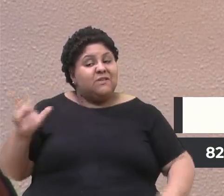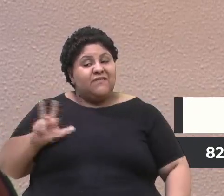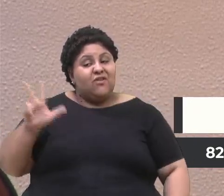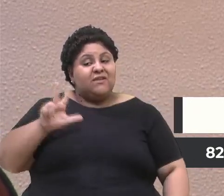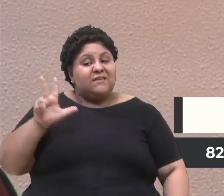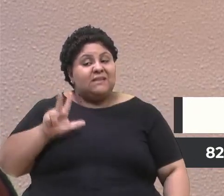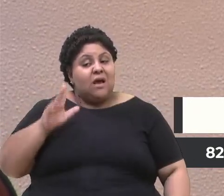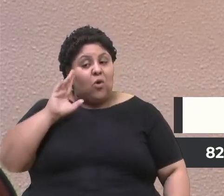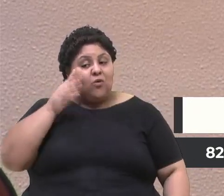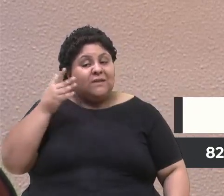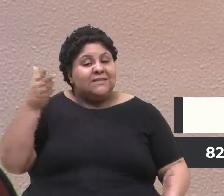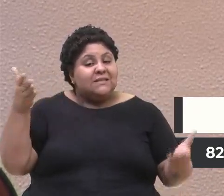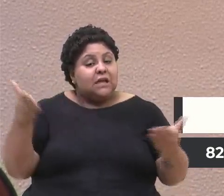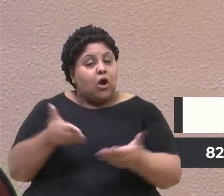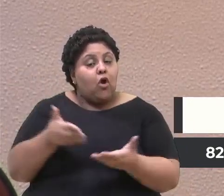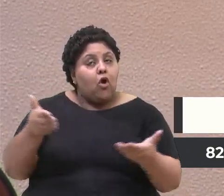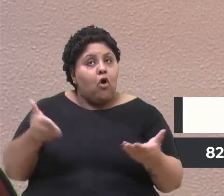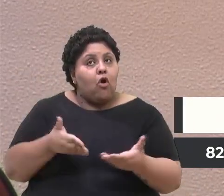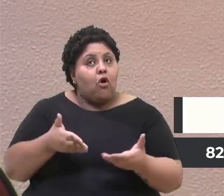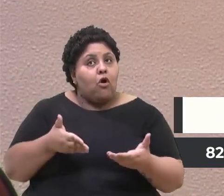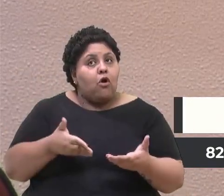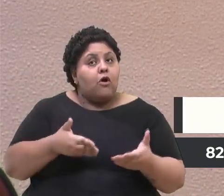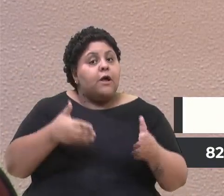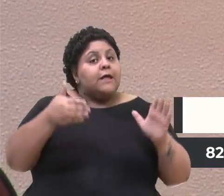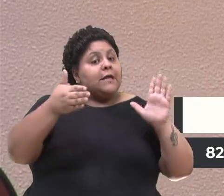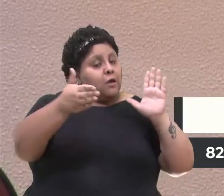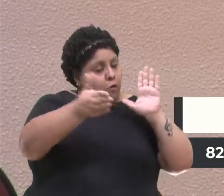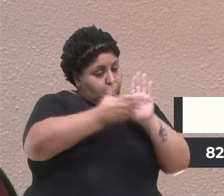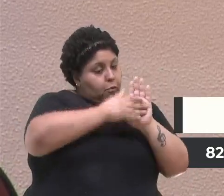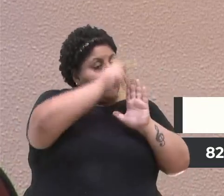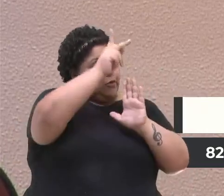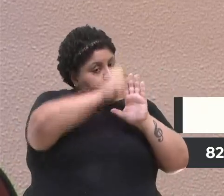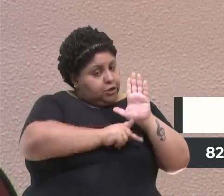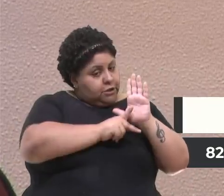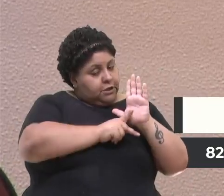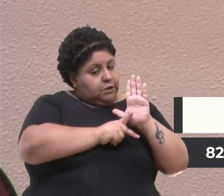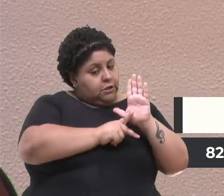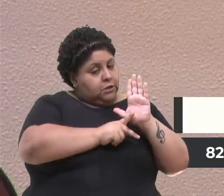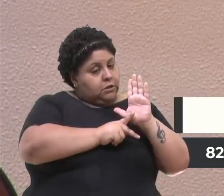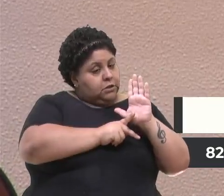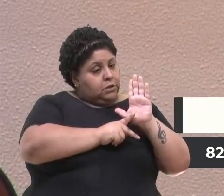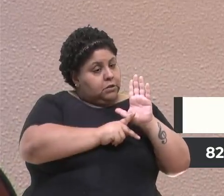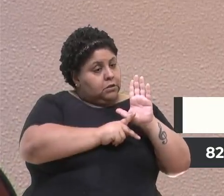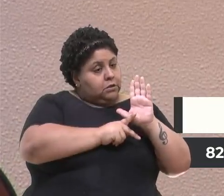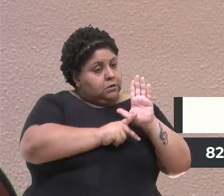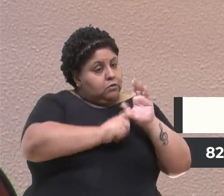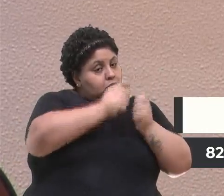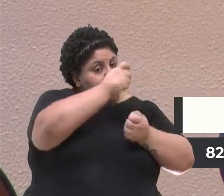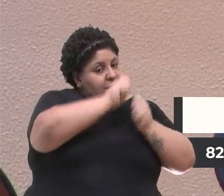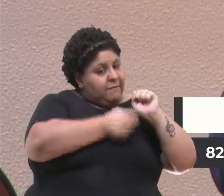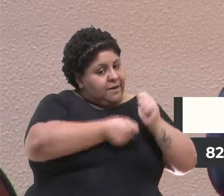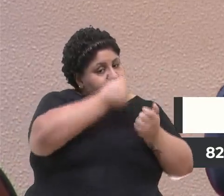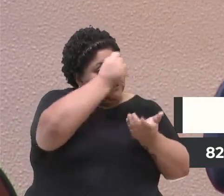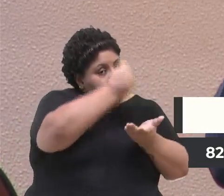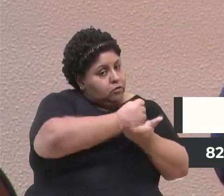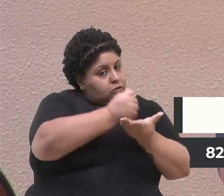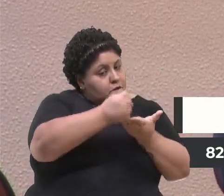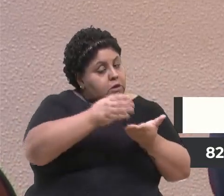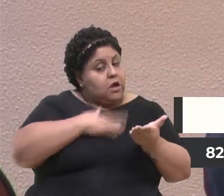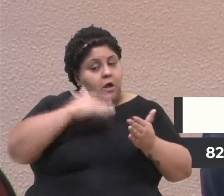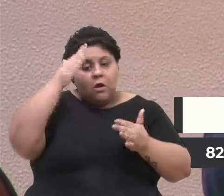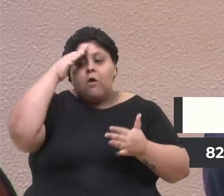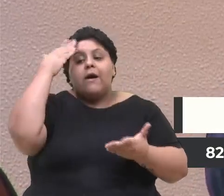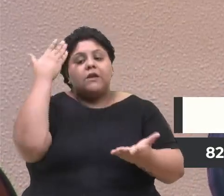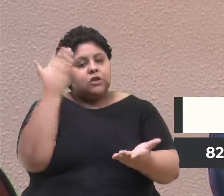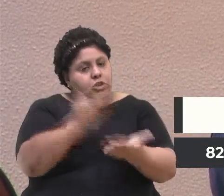seja, está aí o projeto, uma empresa foi contratada, eu confio nessa empresa, já participei